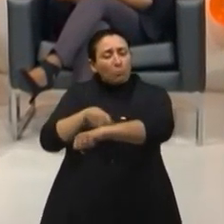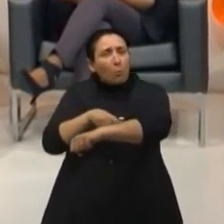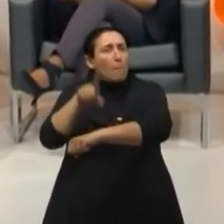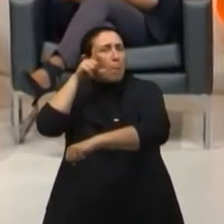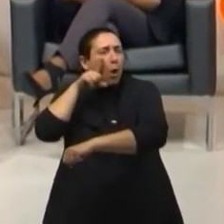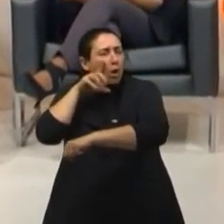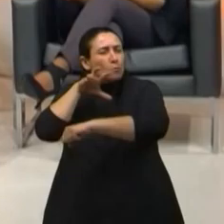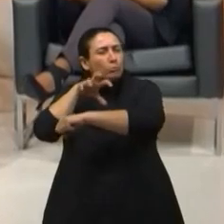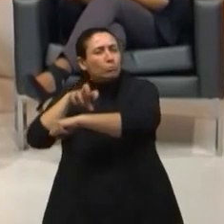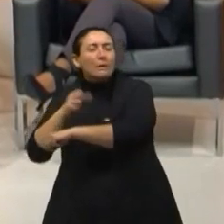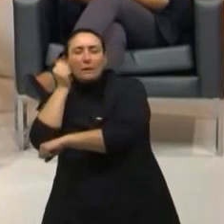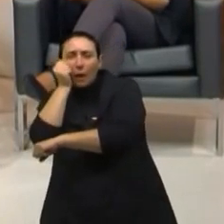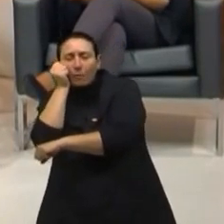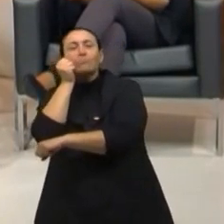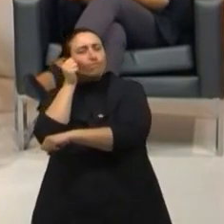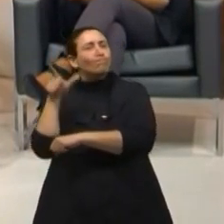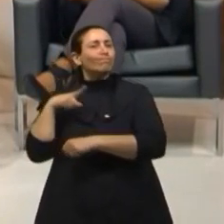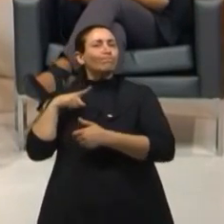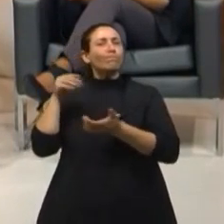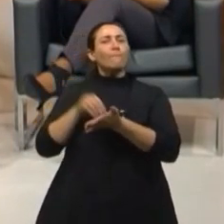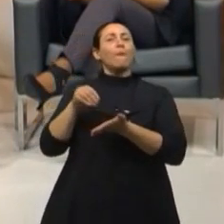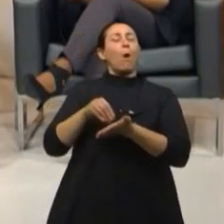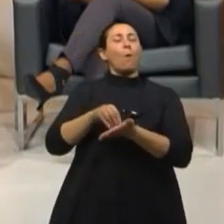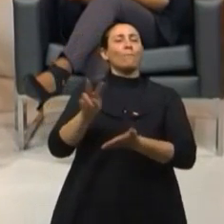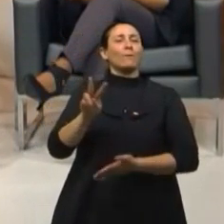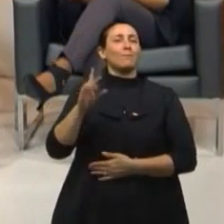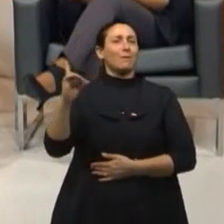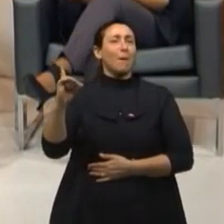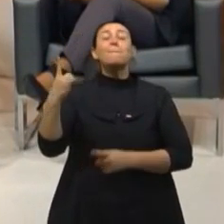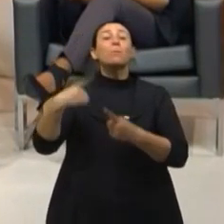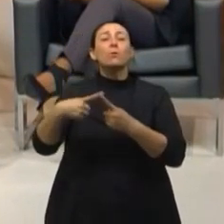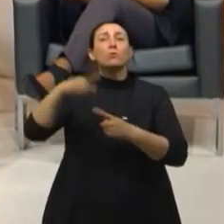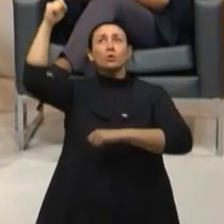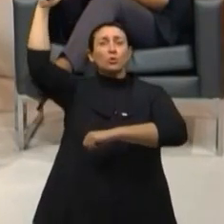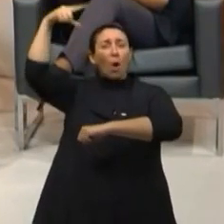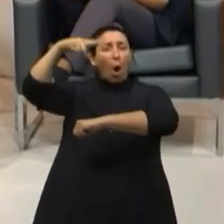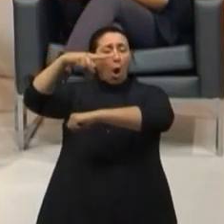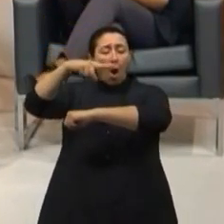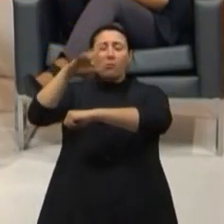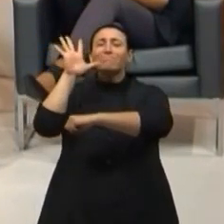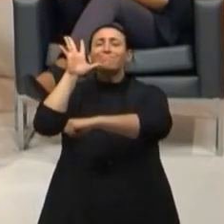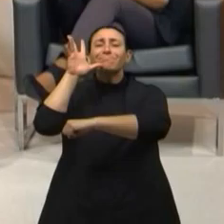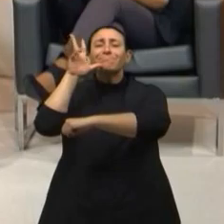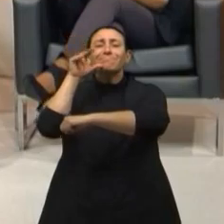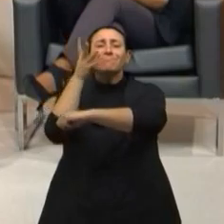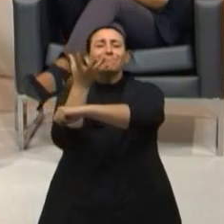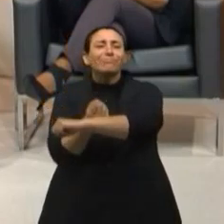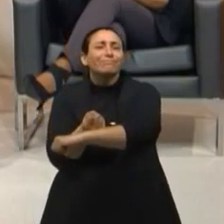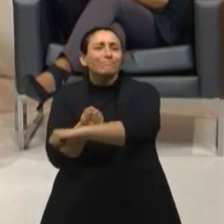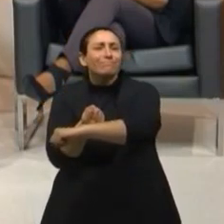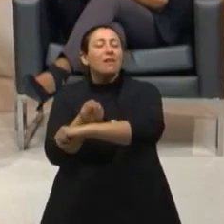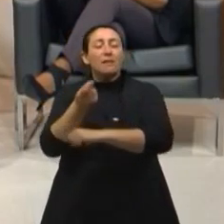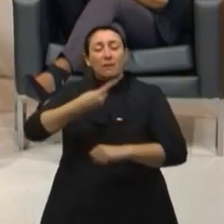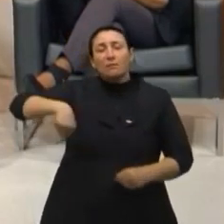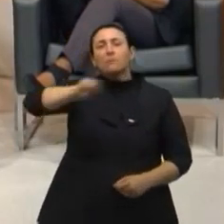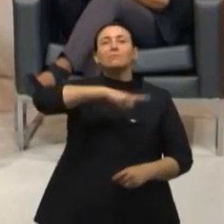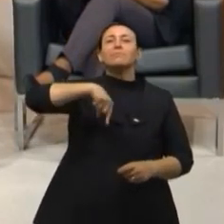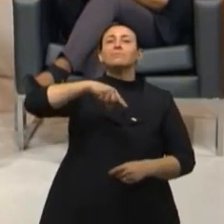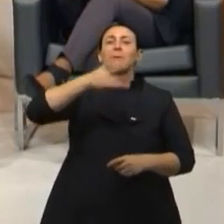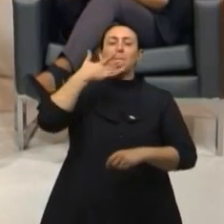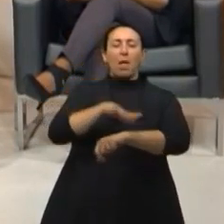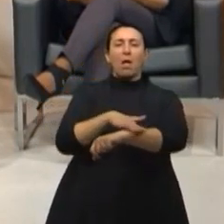morena menos eh consegue absorver é uma eh eh aguenta mais o sol mais tempo no sol